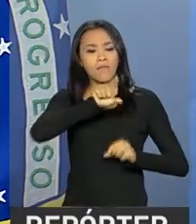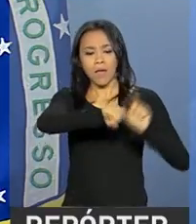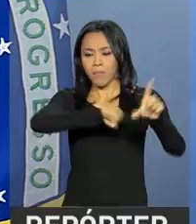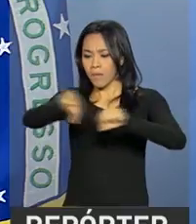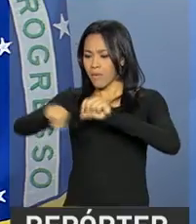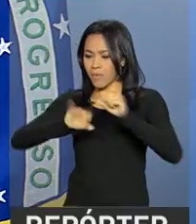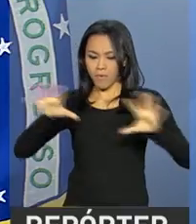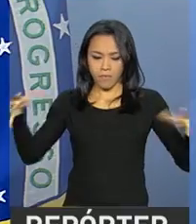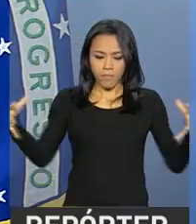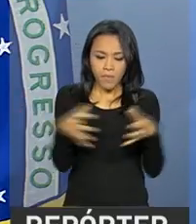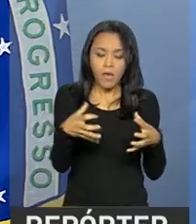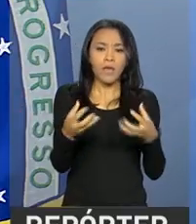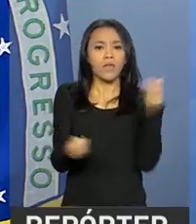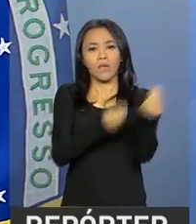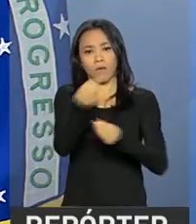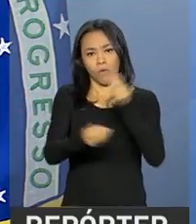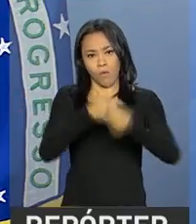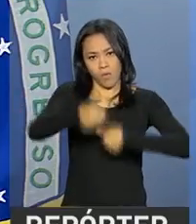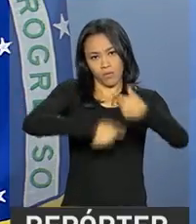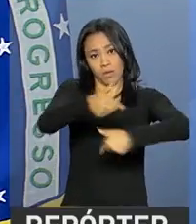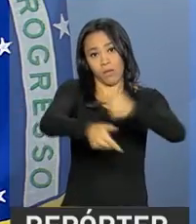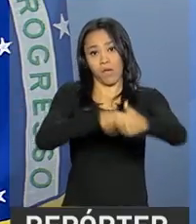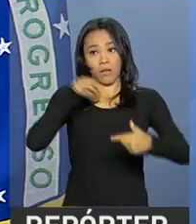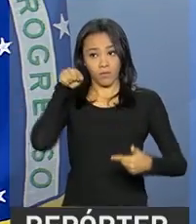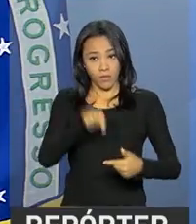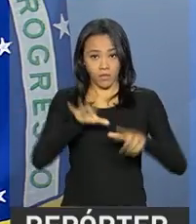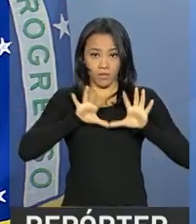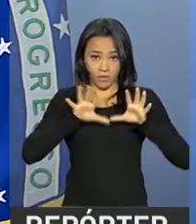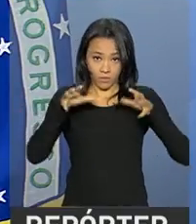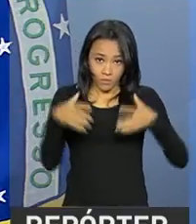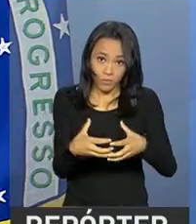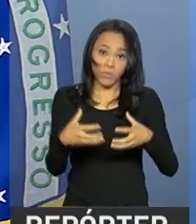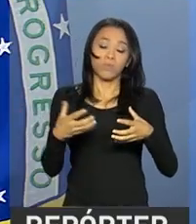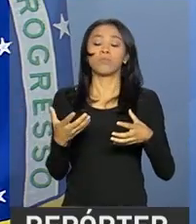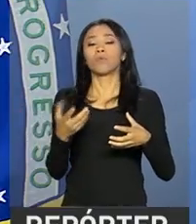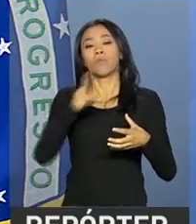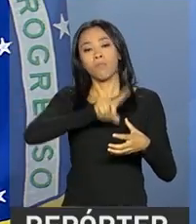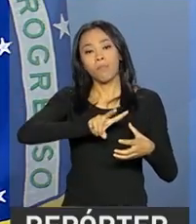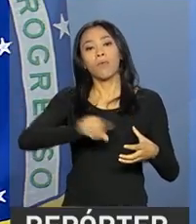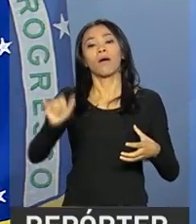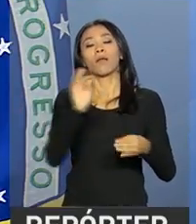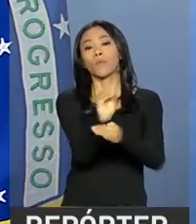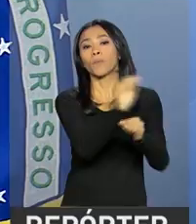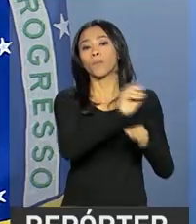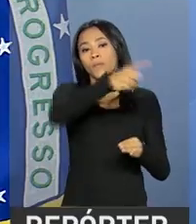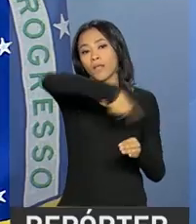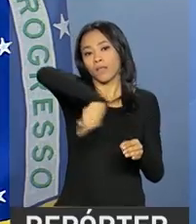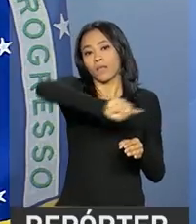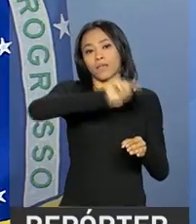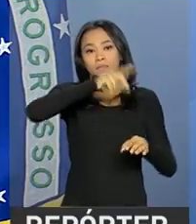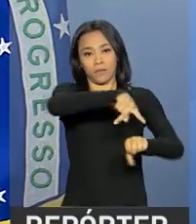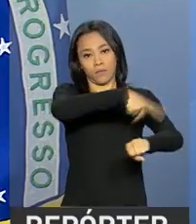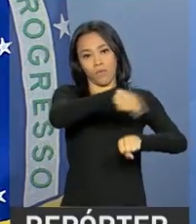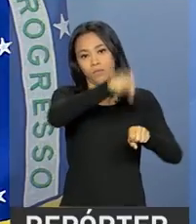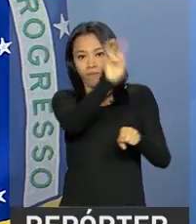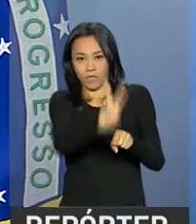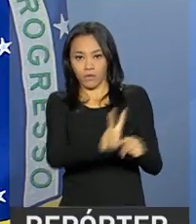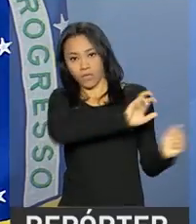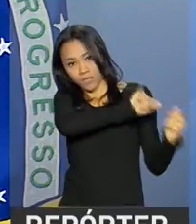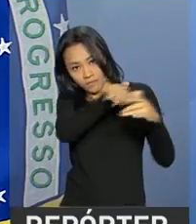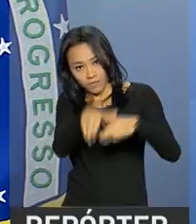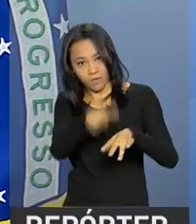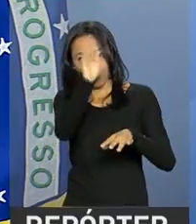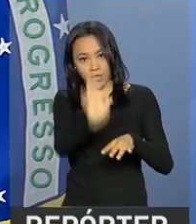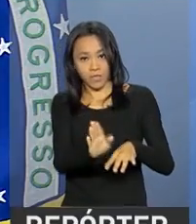do comitê federal de assistência emergencial para o colhimento dessas pessoas sua responsabilidade